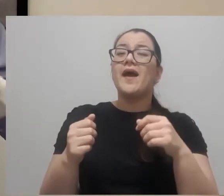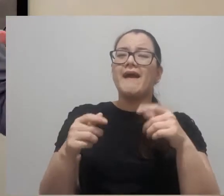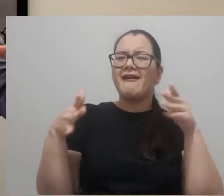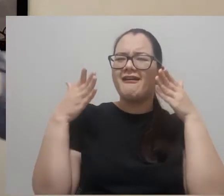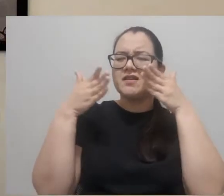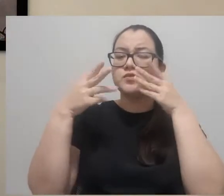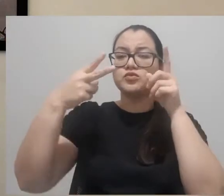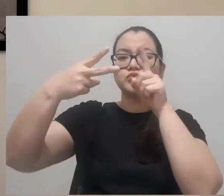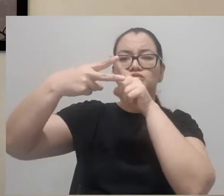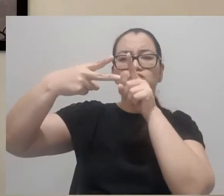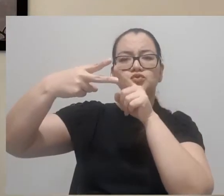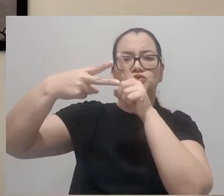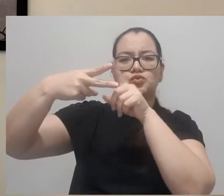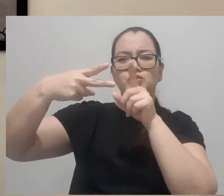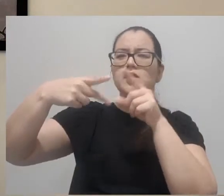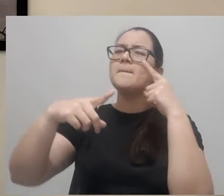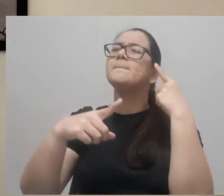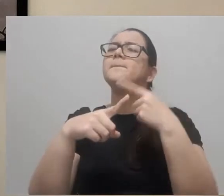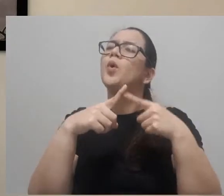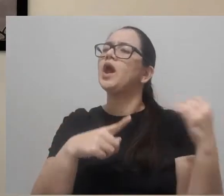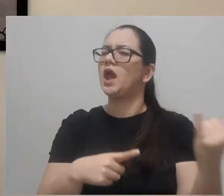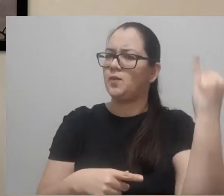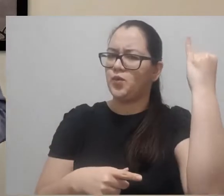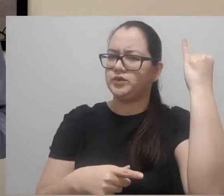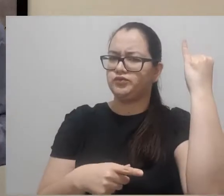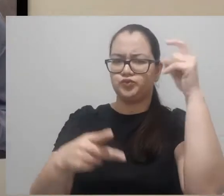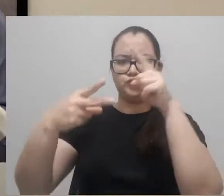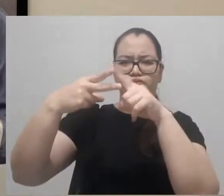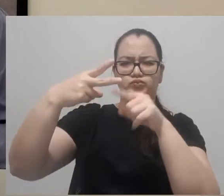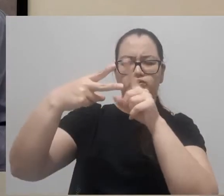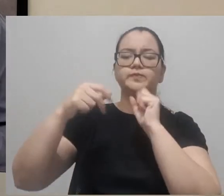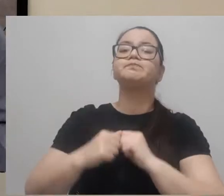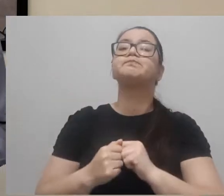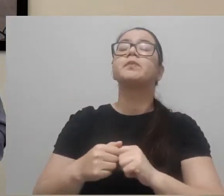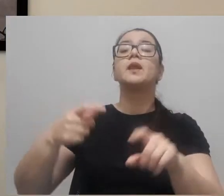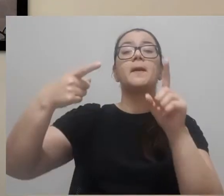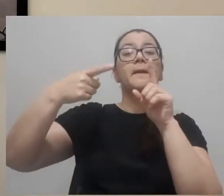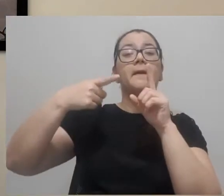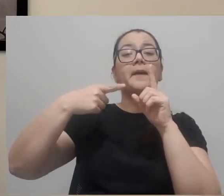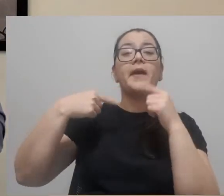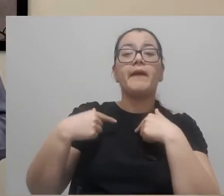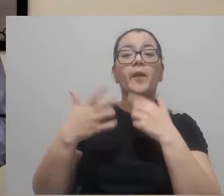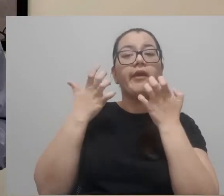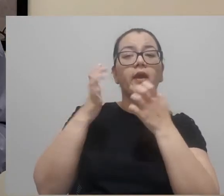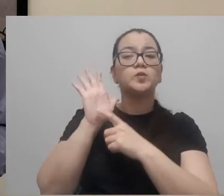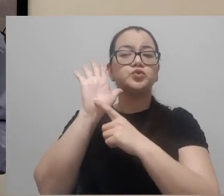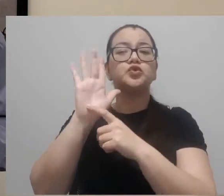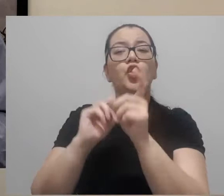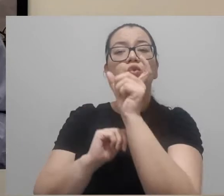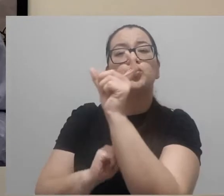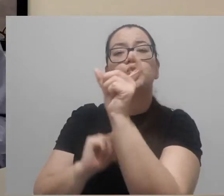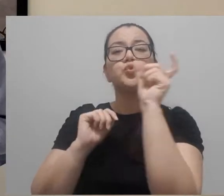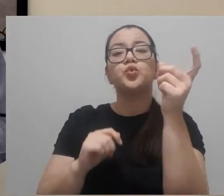por que ele é importante para os nossos dias. Ele vai tratar, eu queria destacar aqui de duas palavras, eu quero destacar apenas